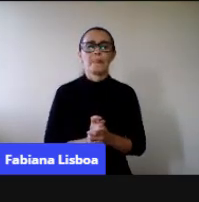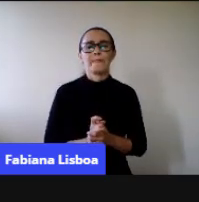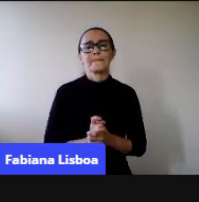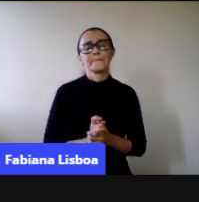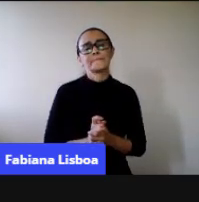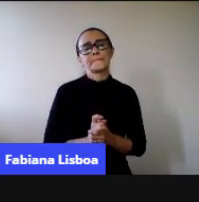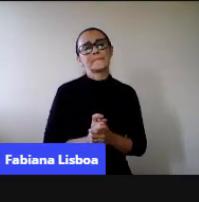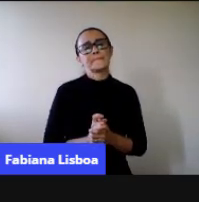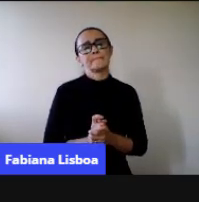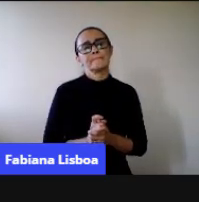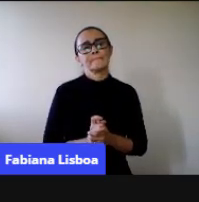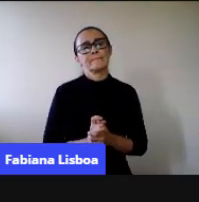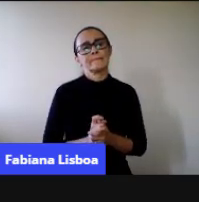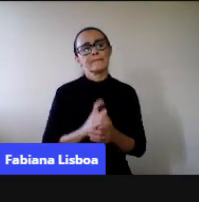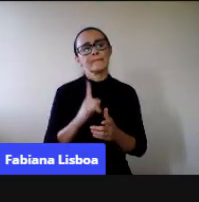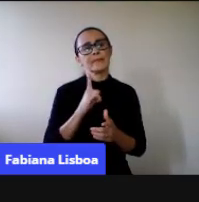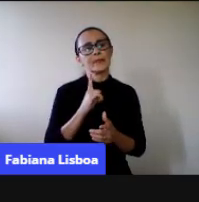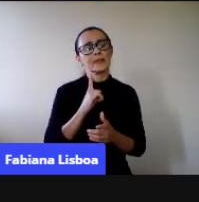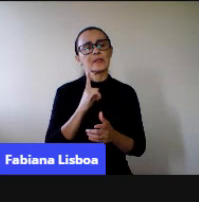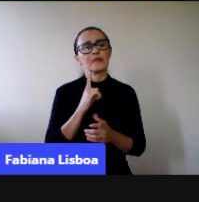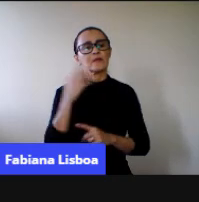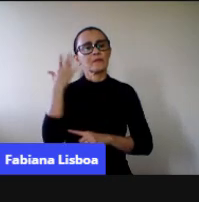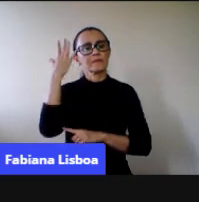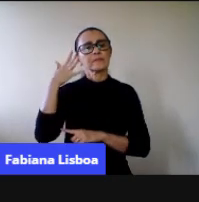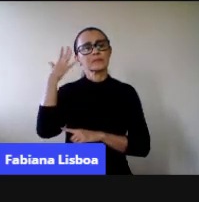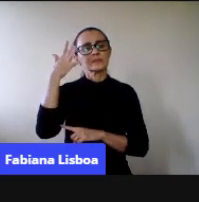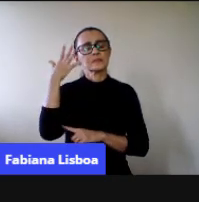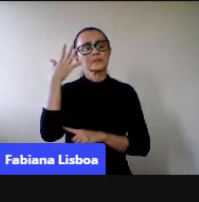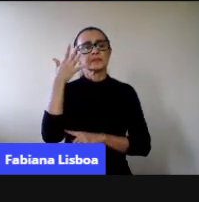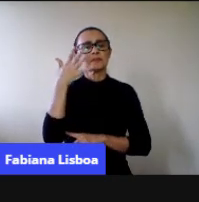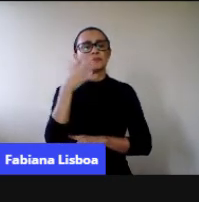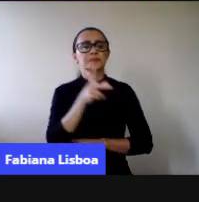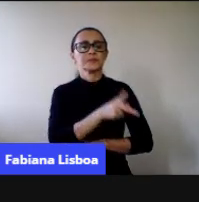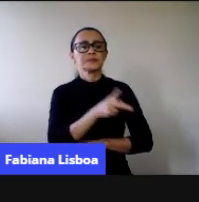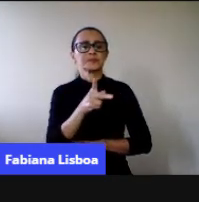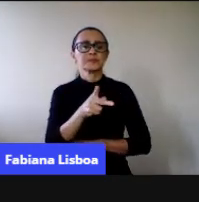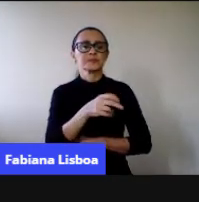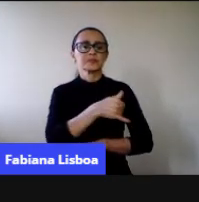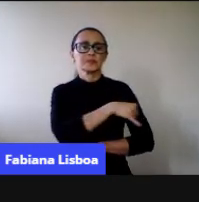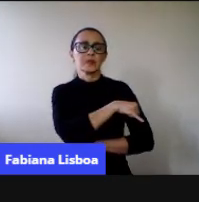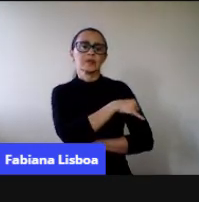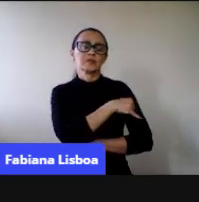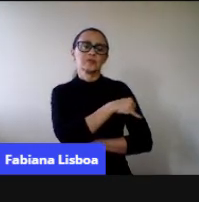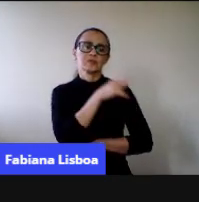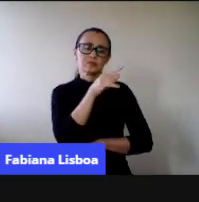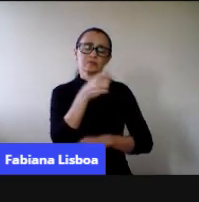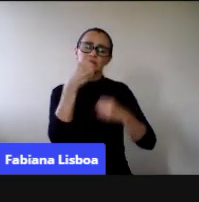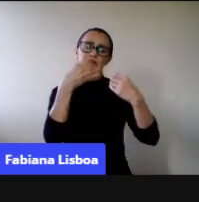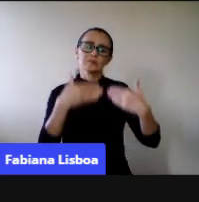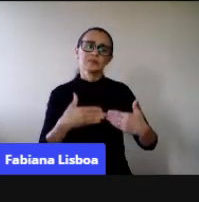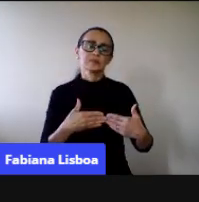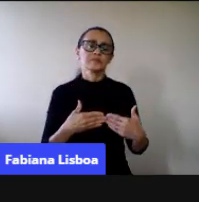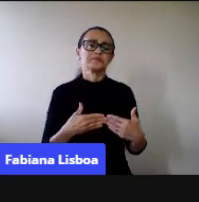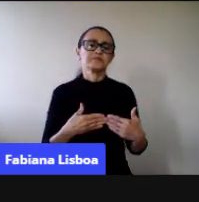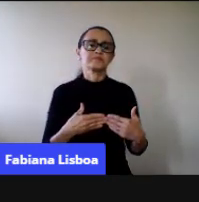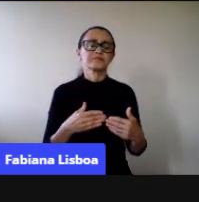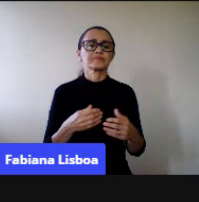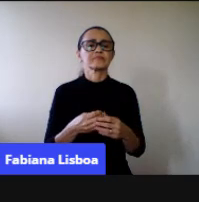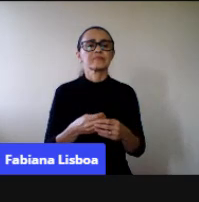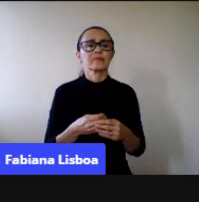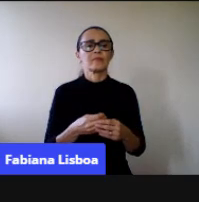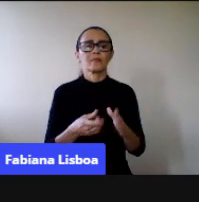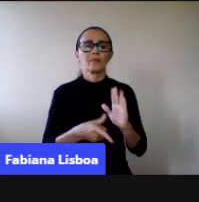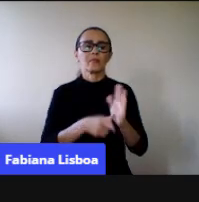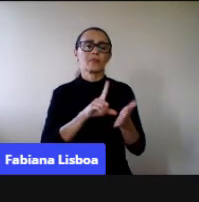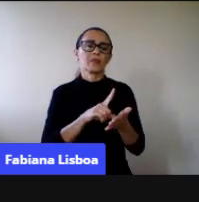Tem uma palestra de um professor do Rio de Janeiro, né, que eu gosto muito, eu já falei aqui em outro momento, né, ela